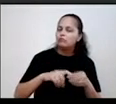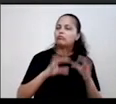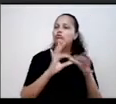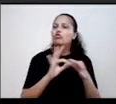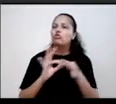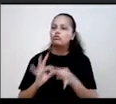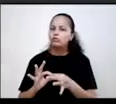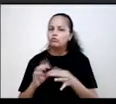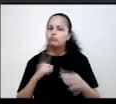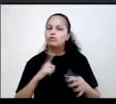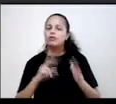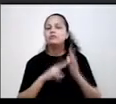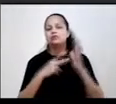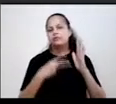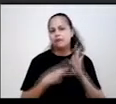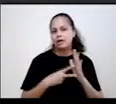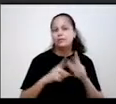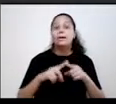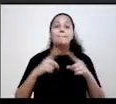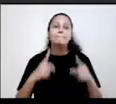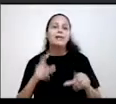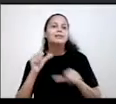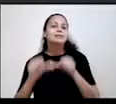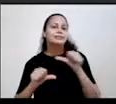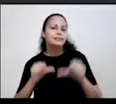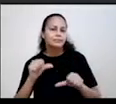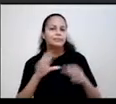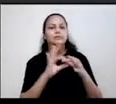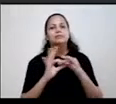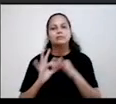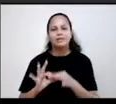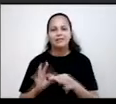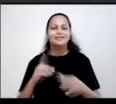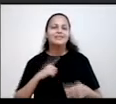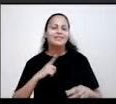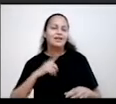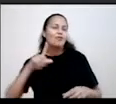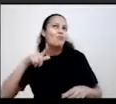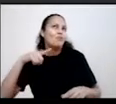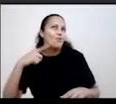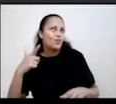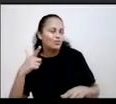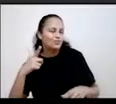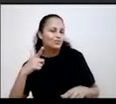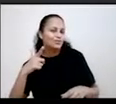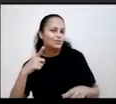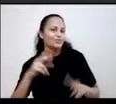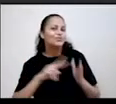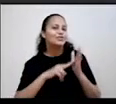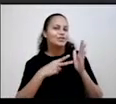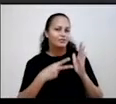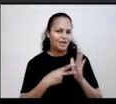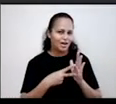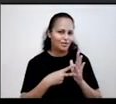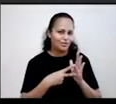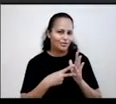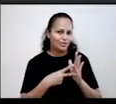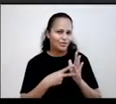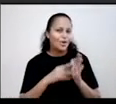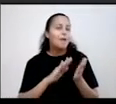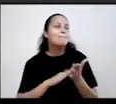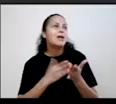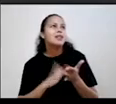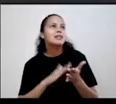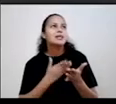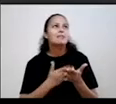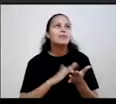um significado. Quando eu mudo o contexto, ela ganha um outro significado. Para eu interpretar melhor, eu